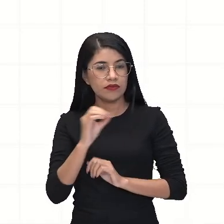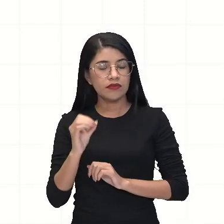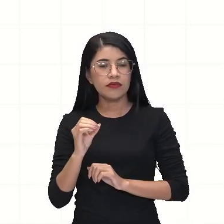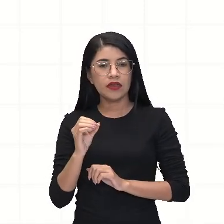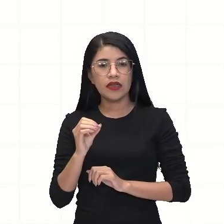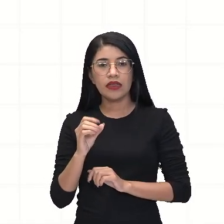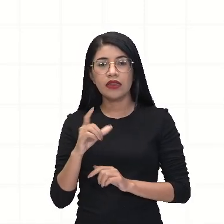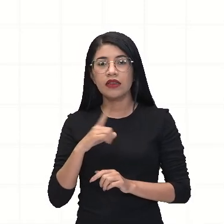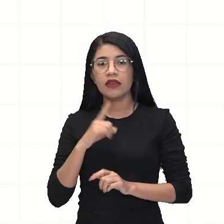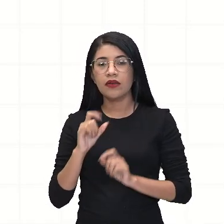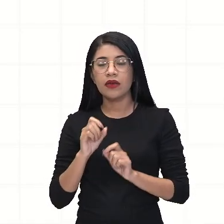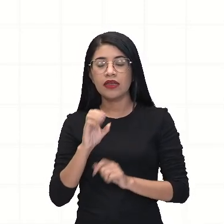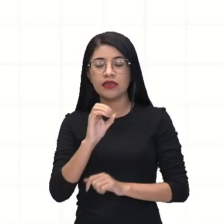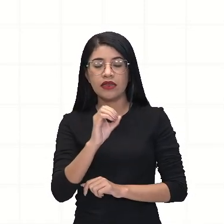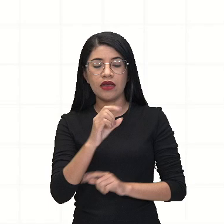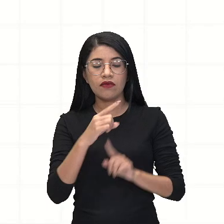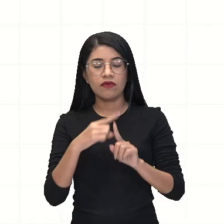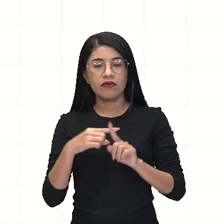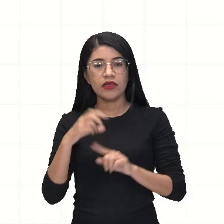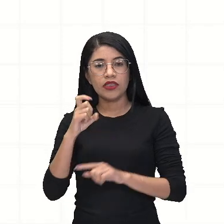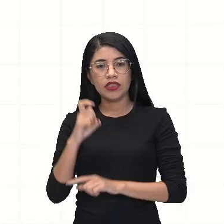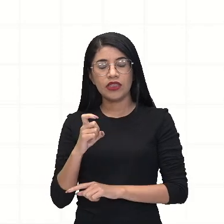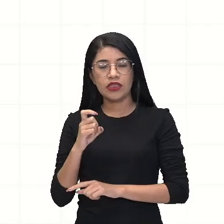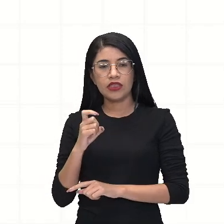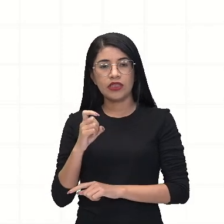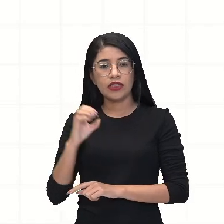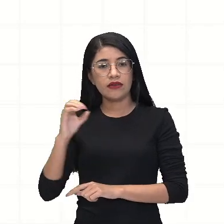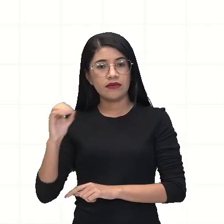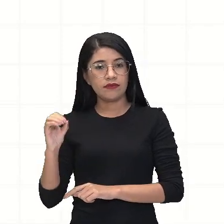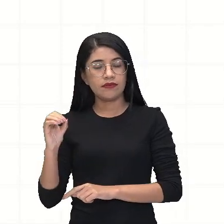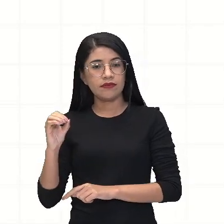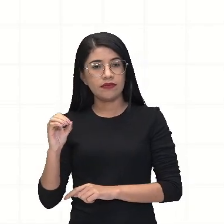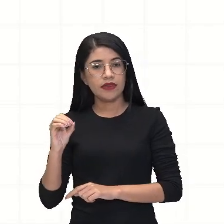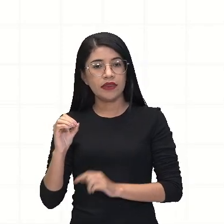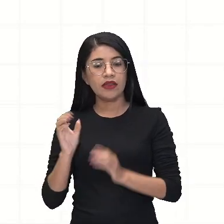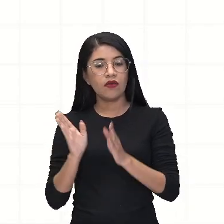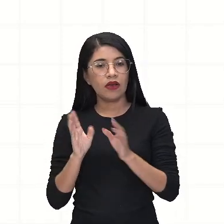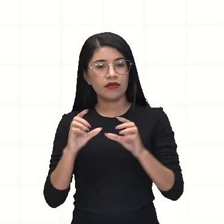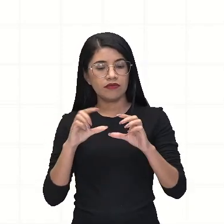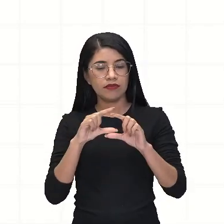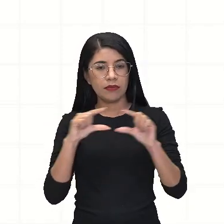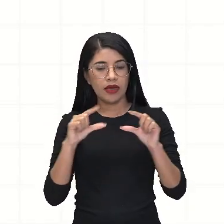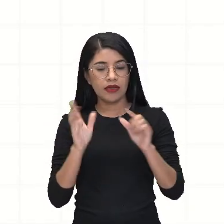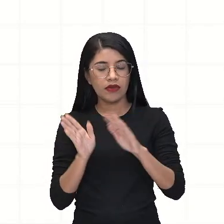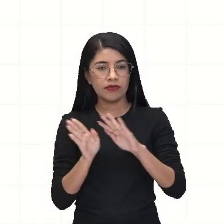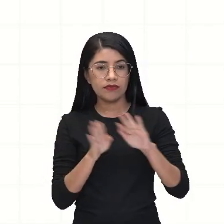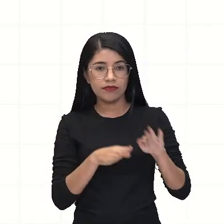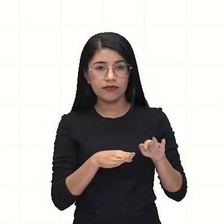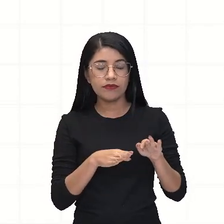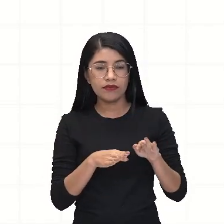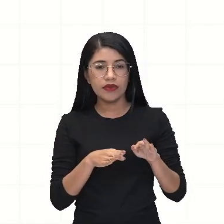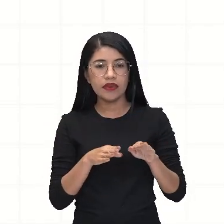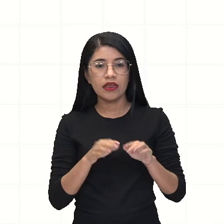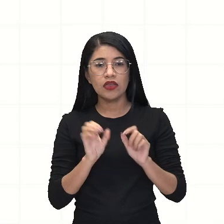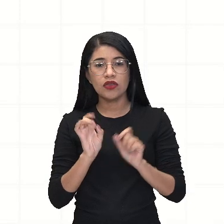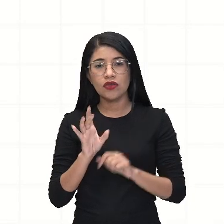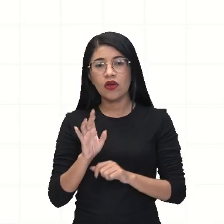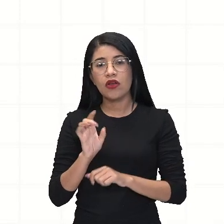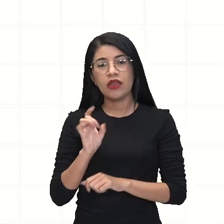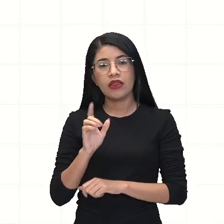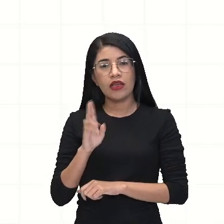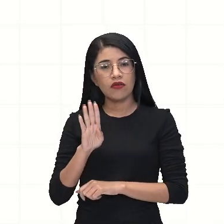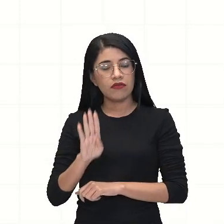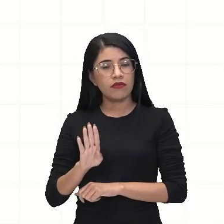ter 0 vezes x, que dá 0, ou seja, essa parte toda vai sair e só vai existir o próprio b, ou